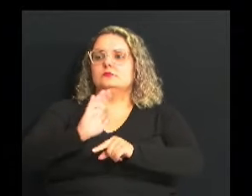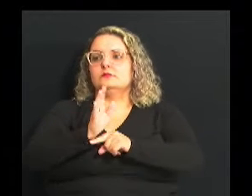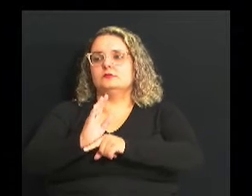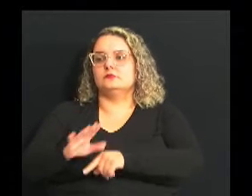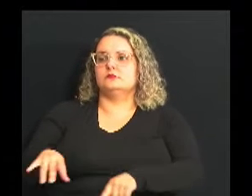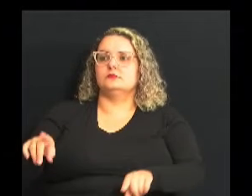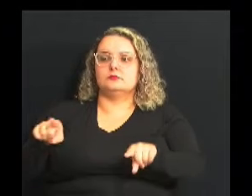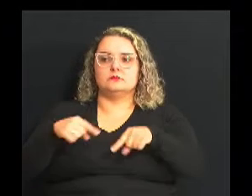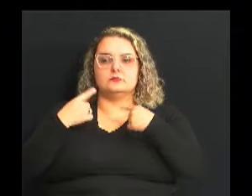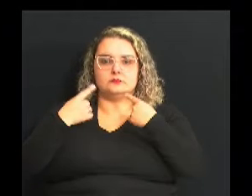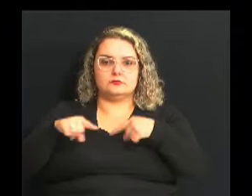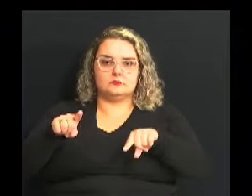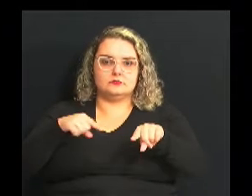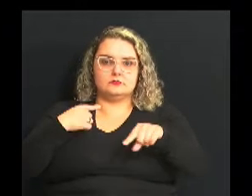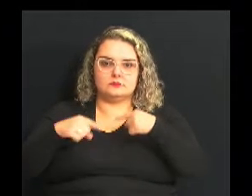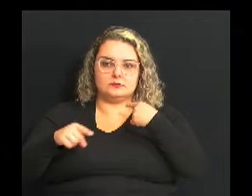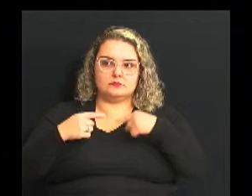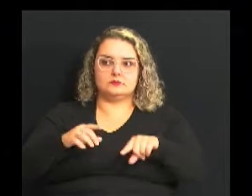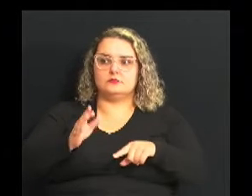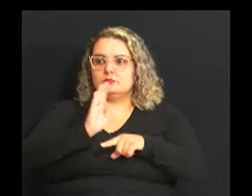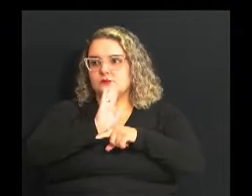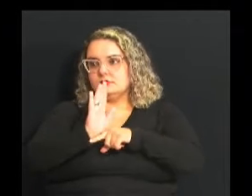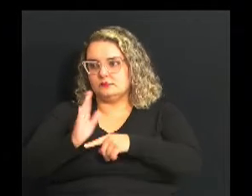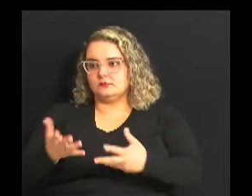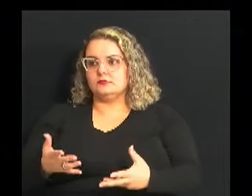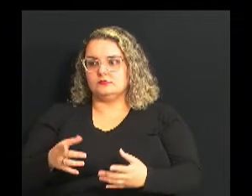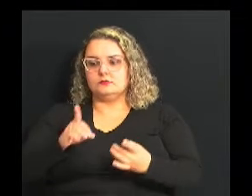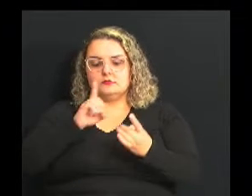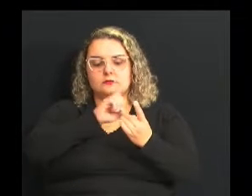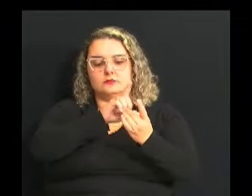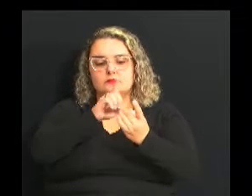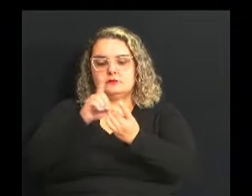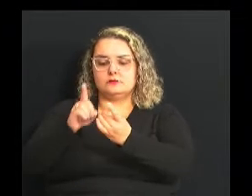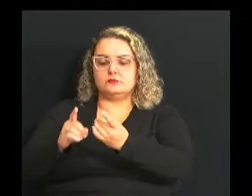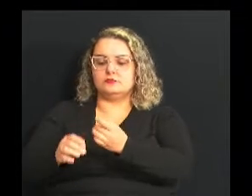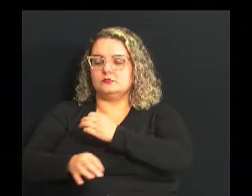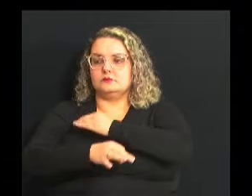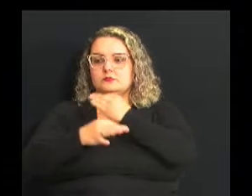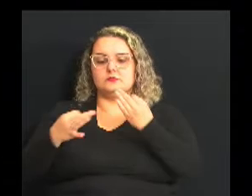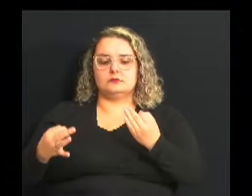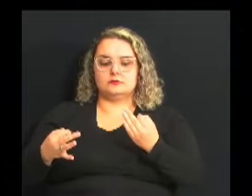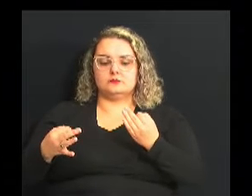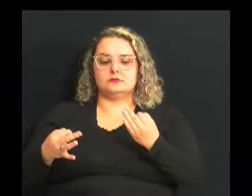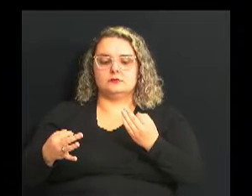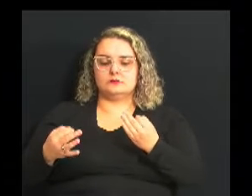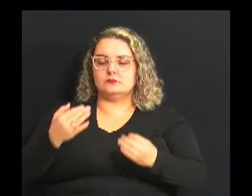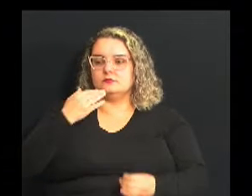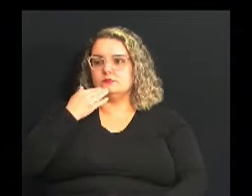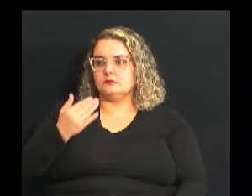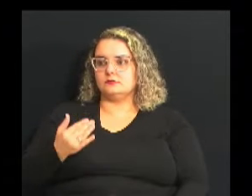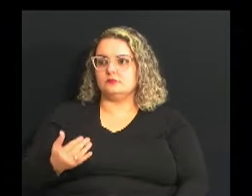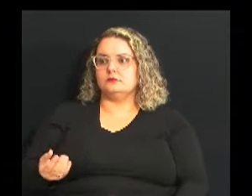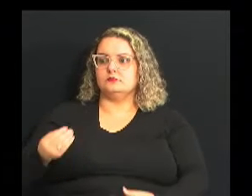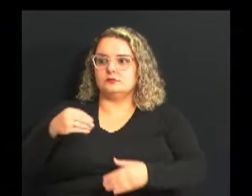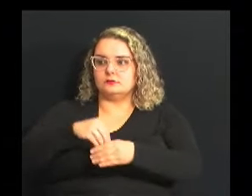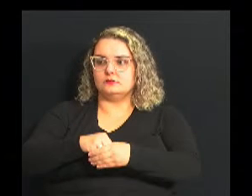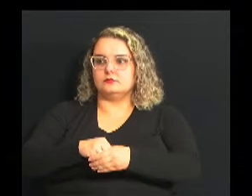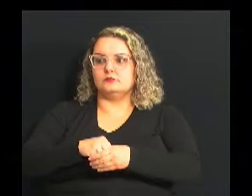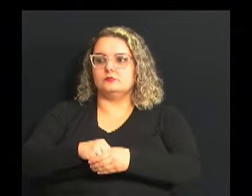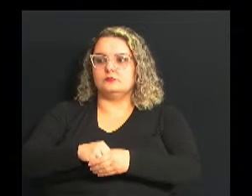músicas. Então, ele atende perfeitamente, né, as demandas internas aqui dos setores e dos gabinetes.